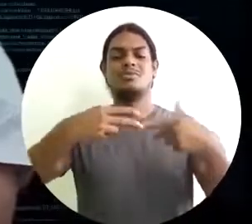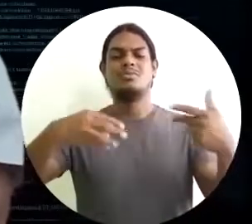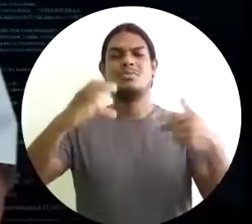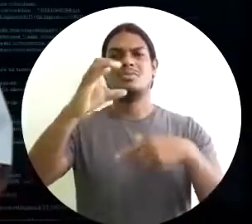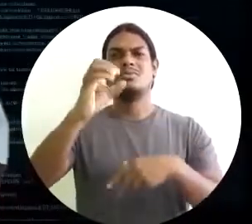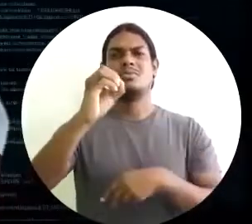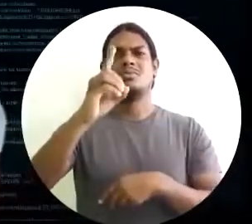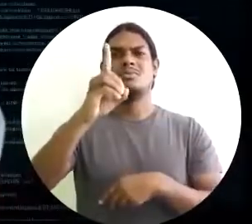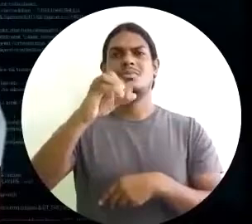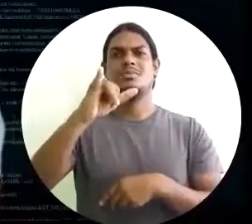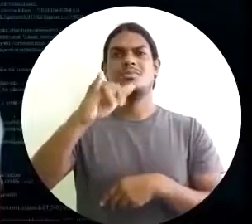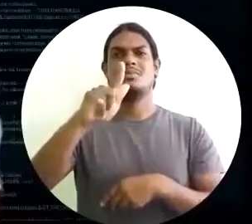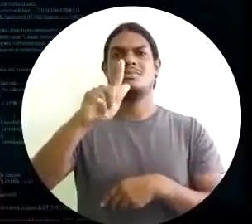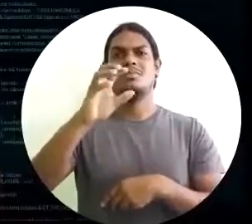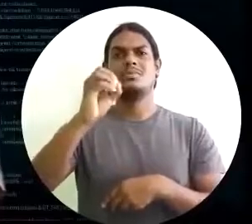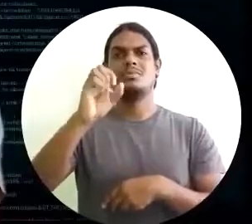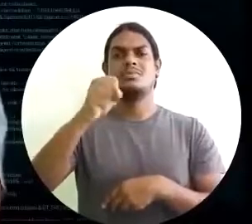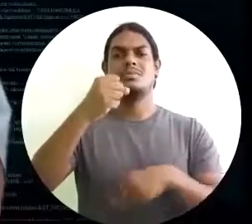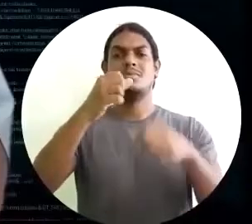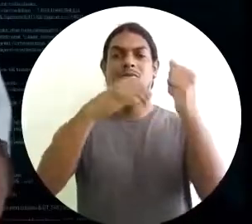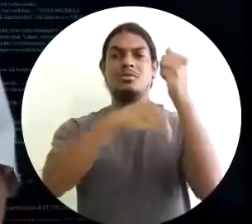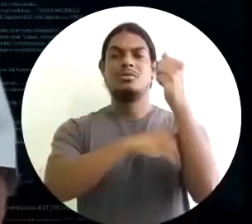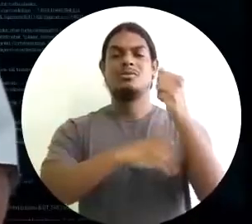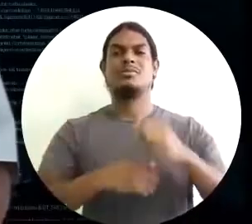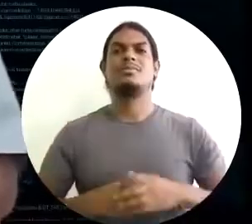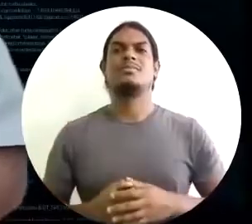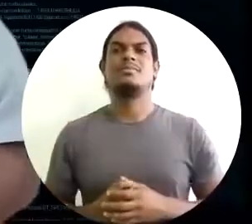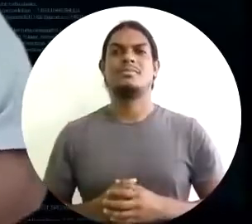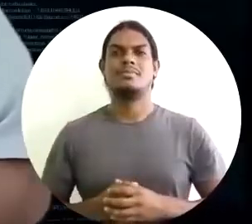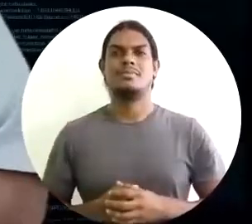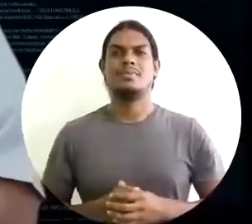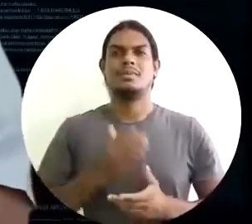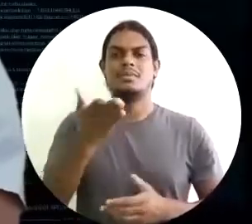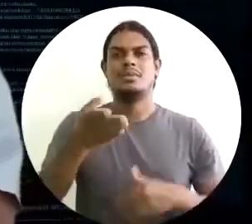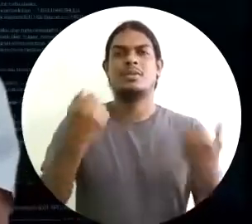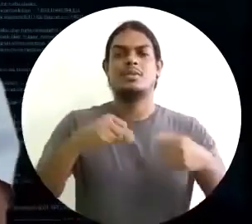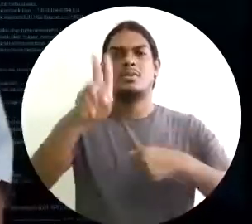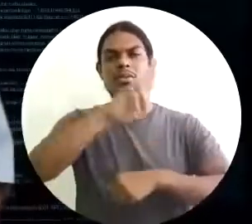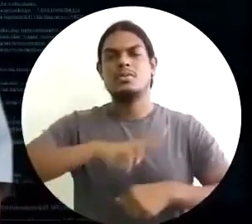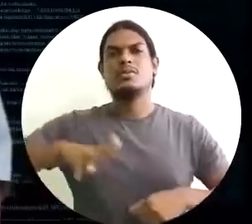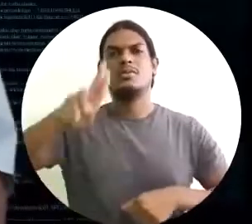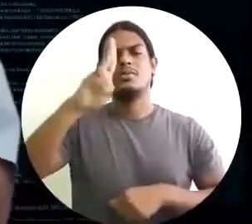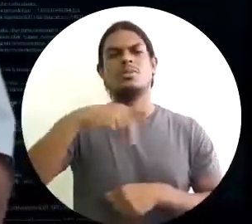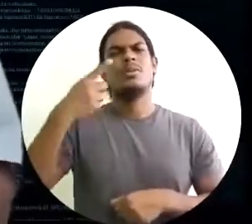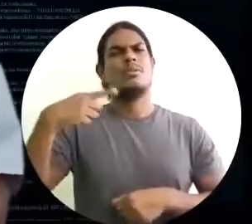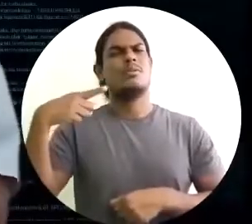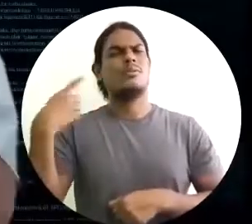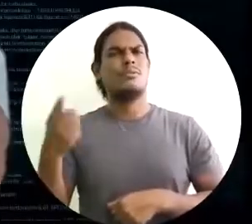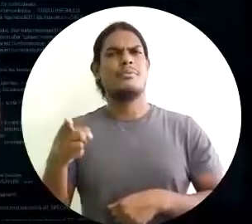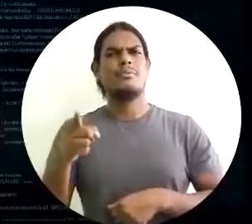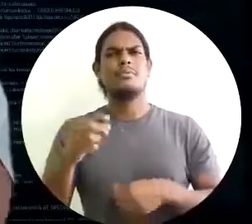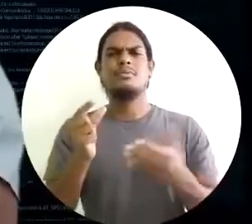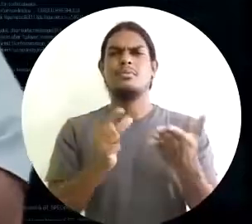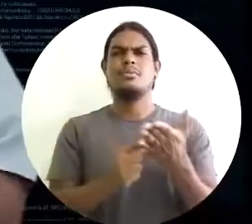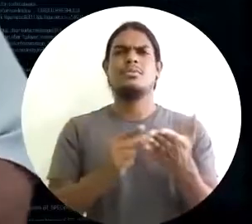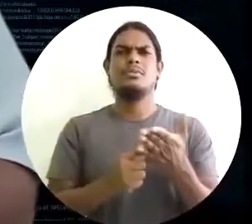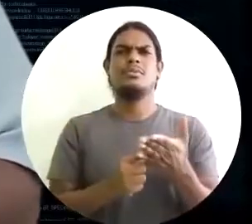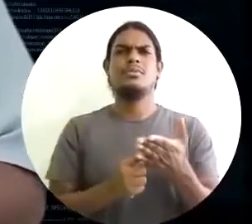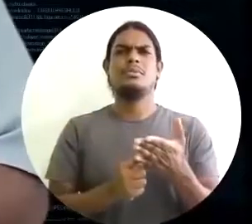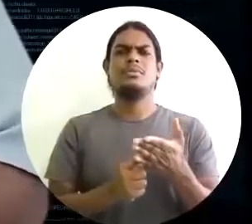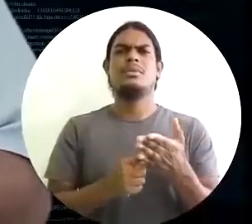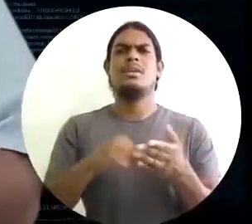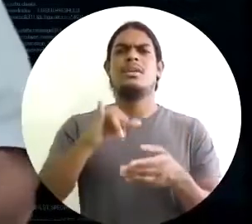texto puro. Então o bloco de notas ele é adequado. Vocês podem utilizar outros programas chamados